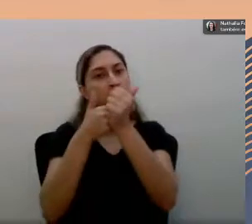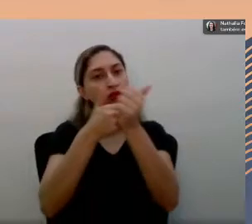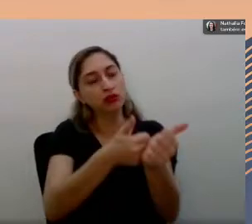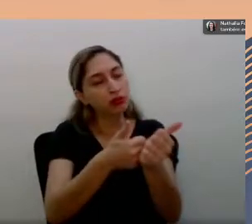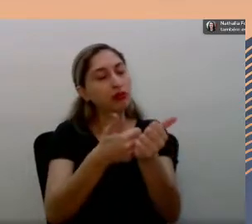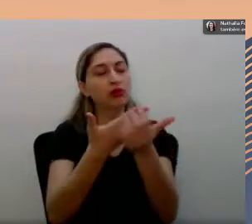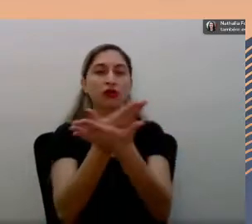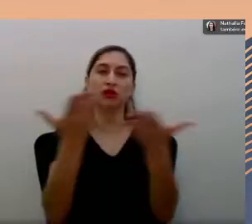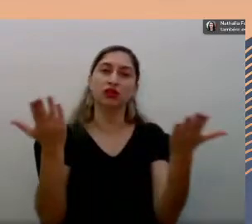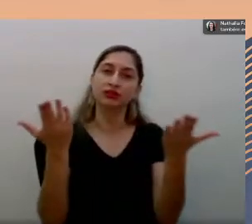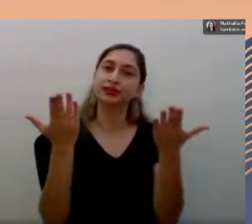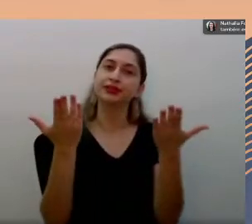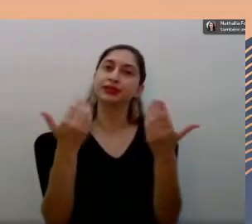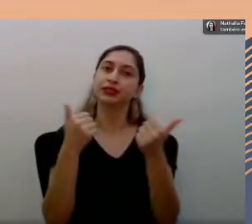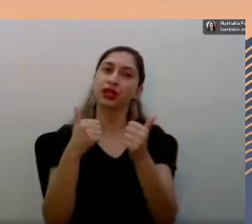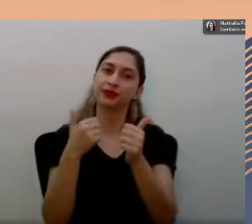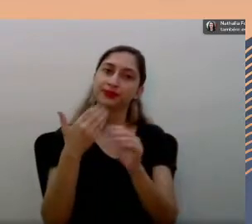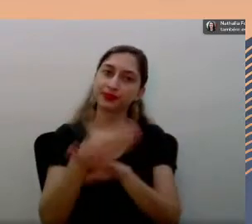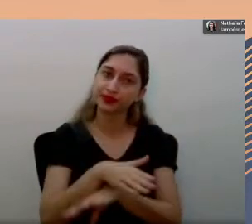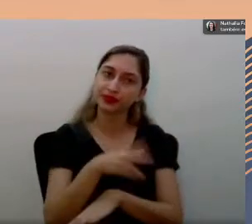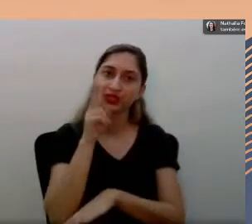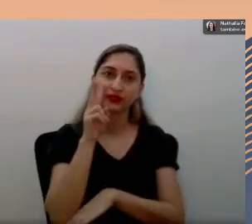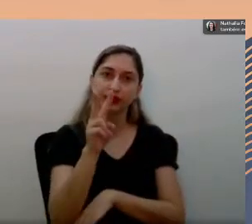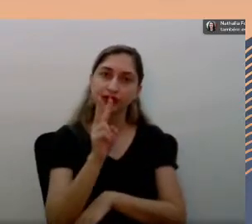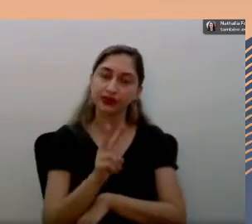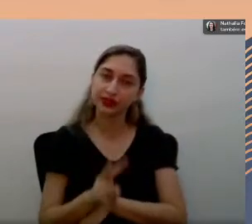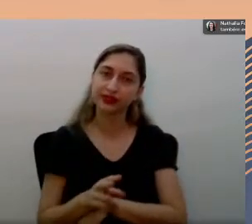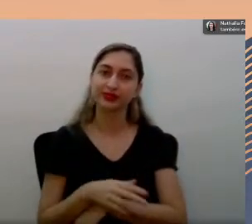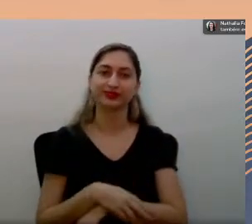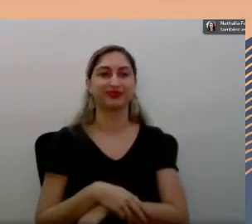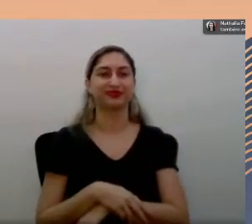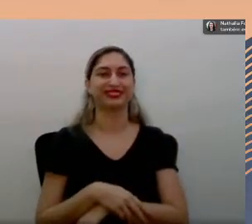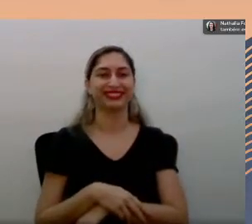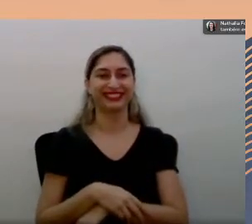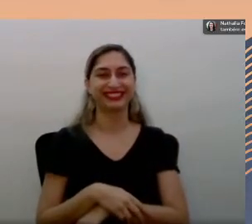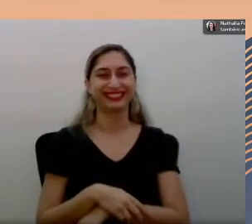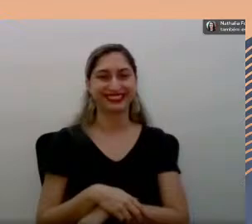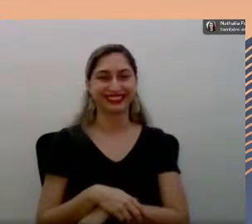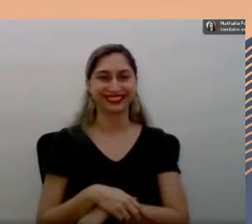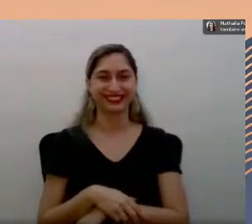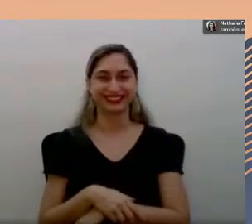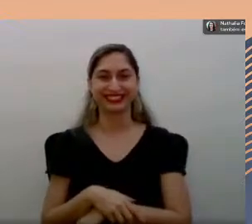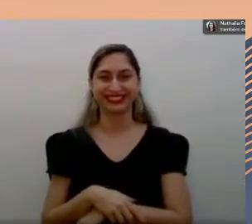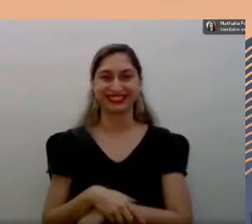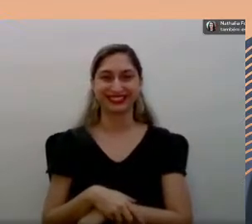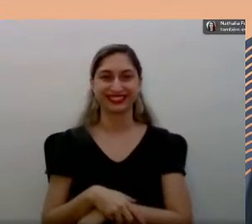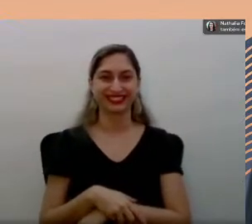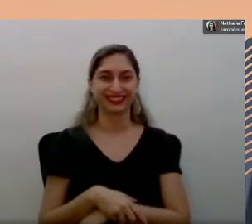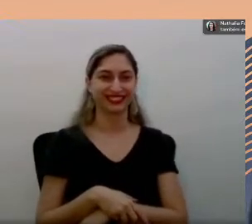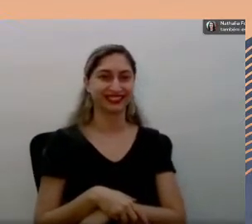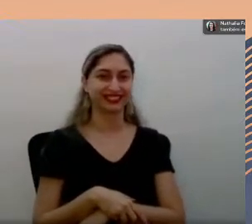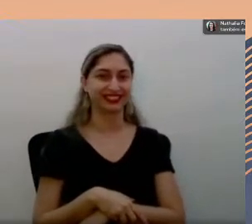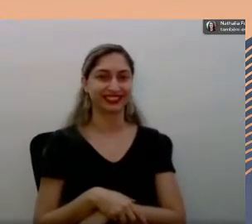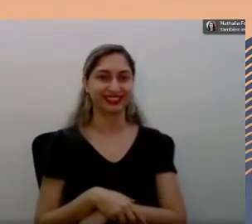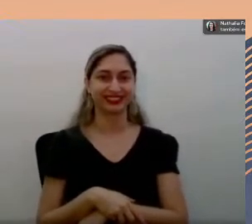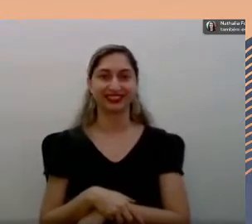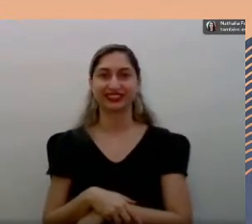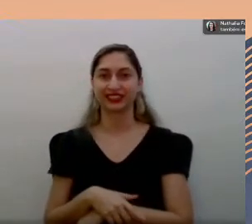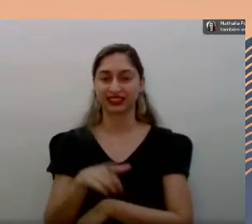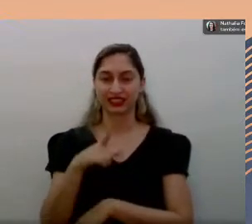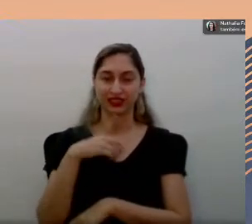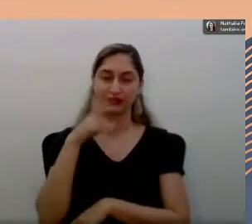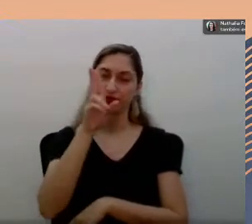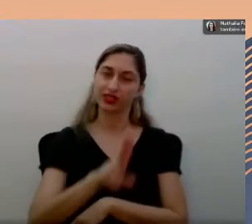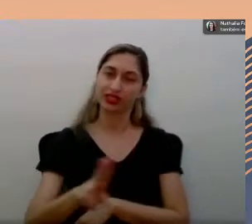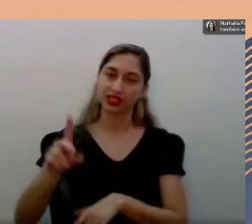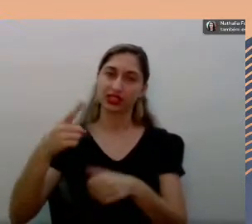entre e conheça o resto das pessoas né venha as outras partes da dessa mostra da Universidade cidade